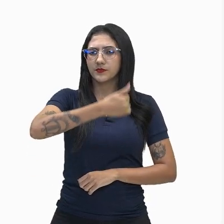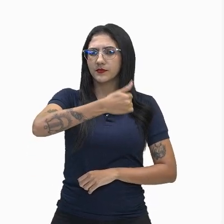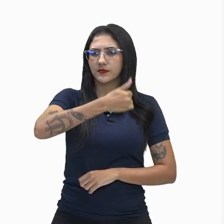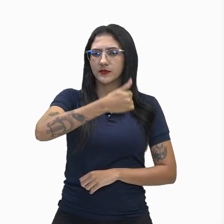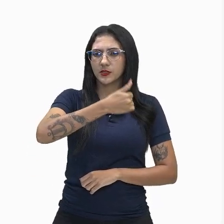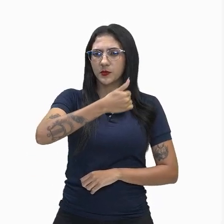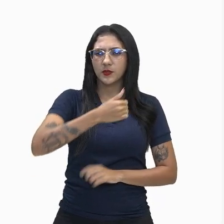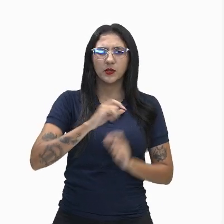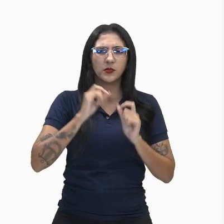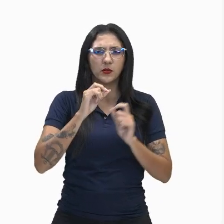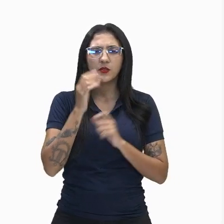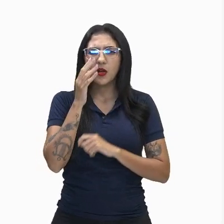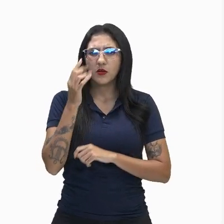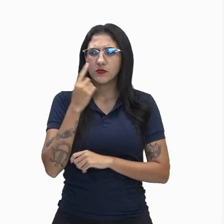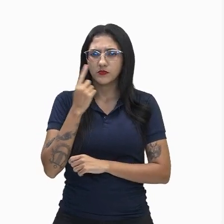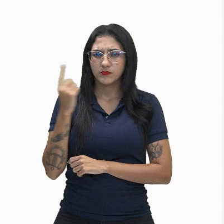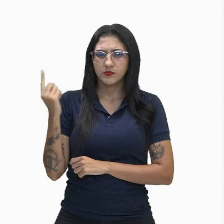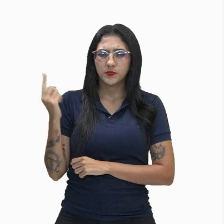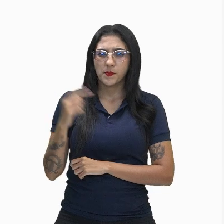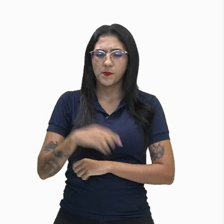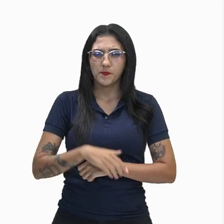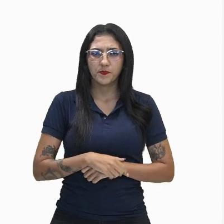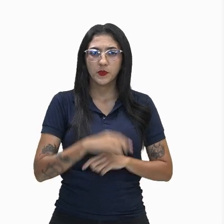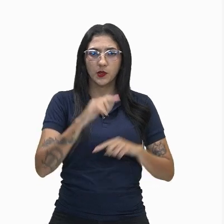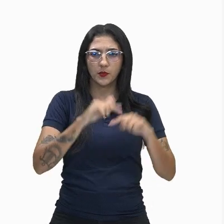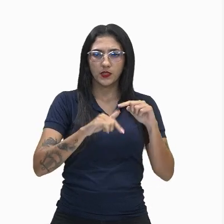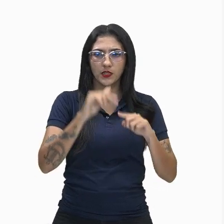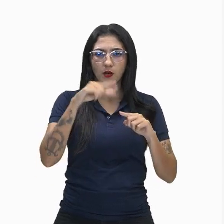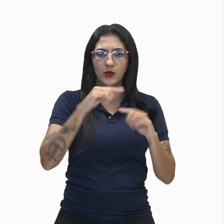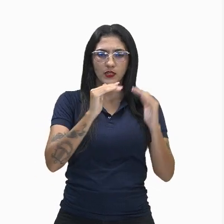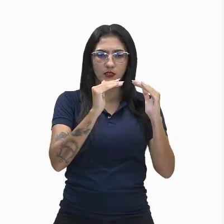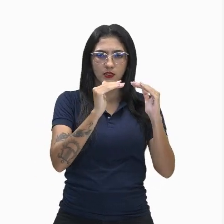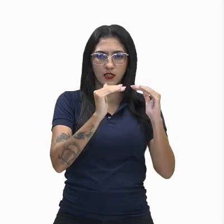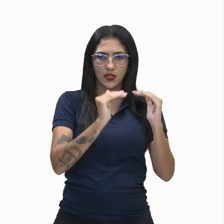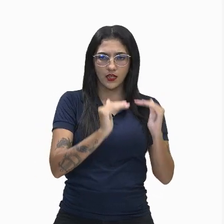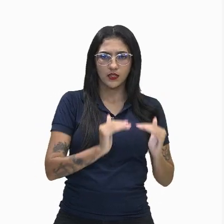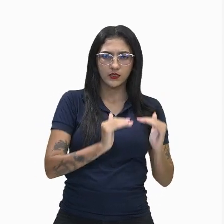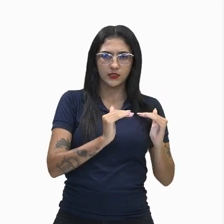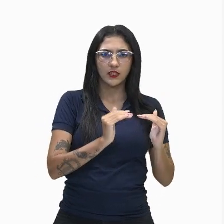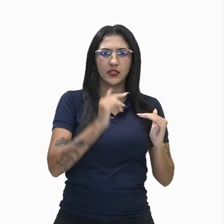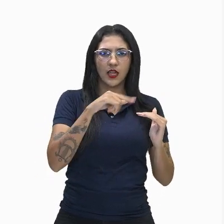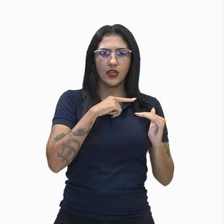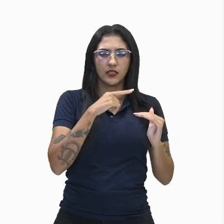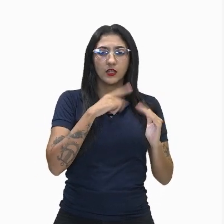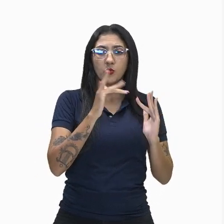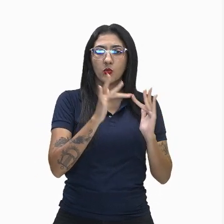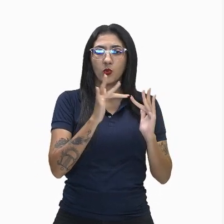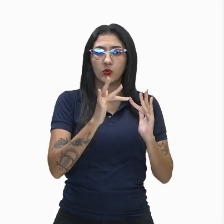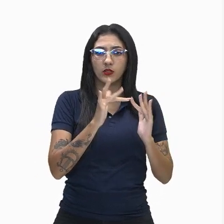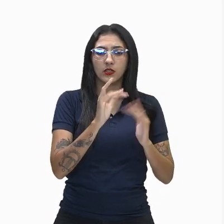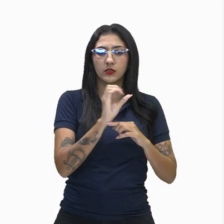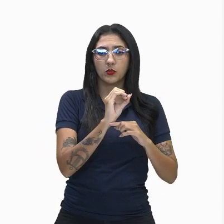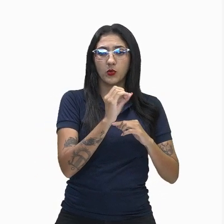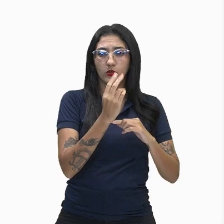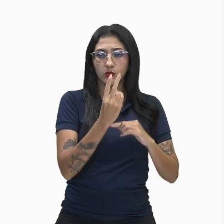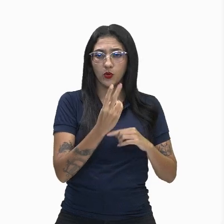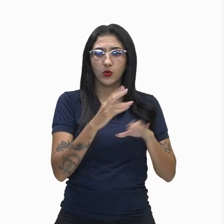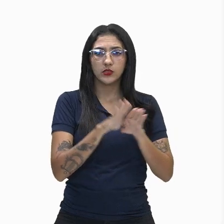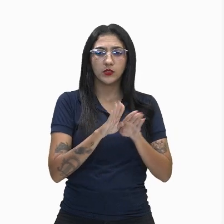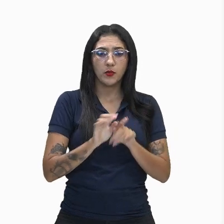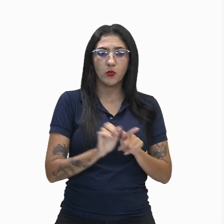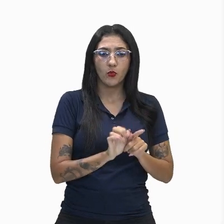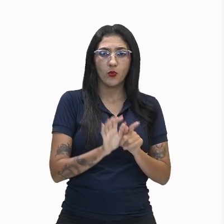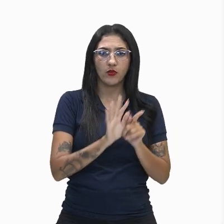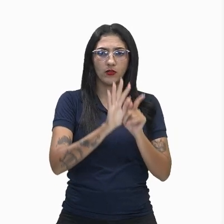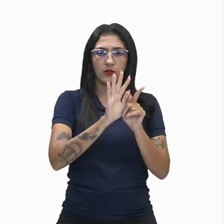O que acontece no primeiro tempo? O pistão ele desce e ocorre a injeção da mistura entre o ar e vapor da gasolina.